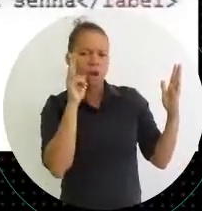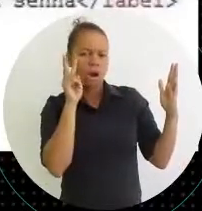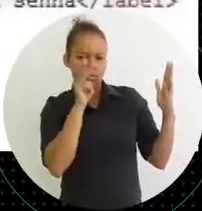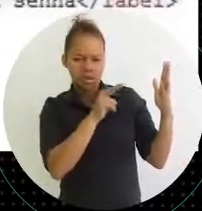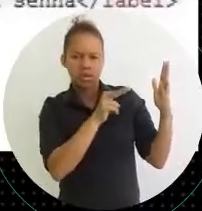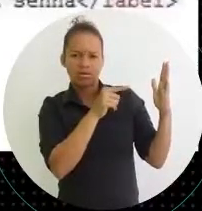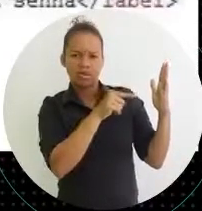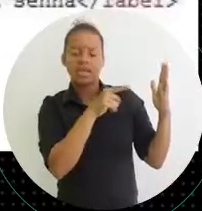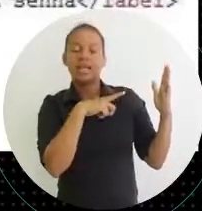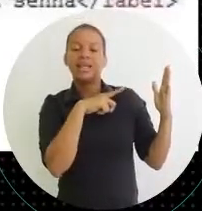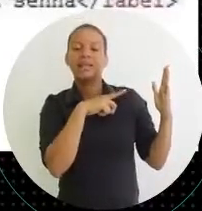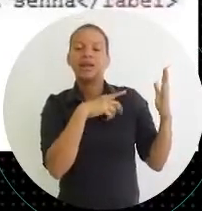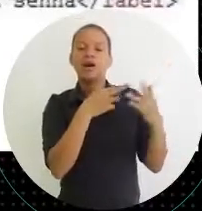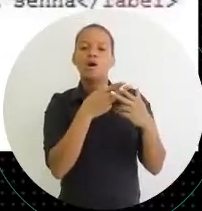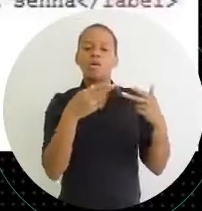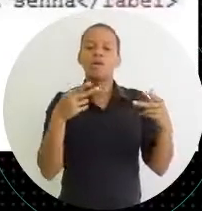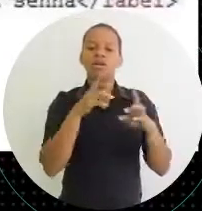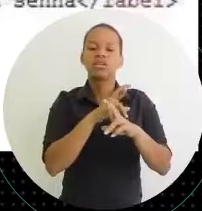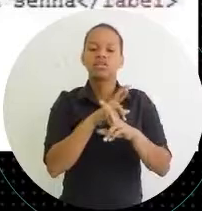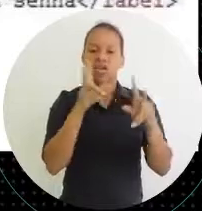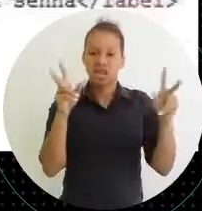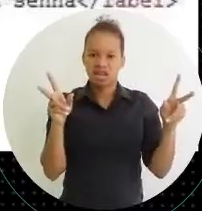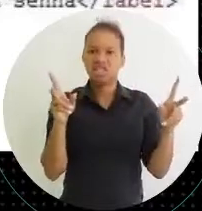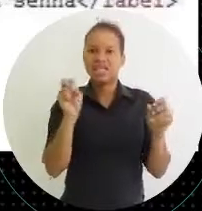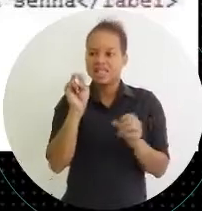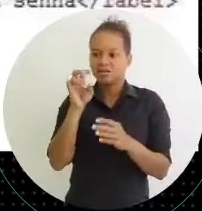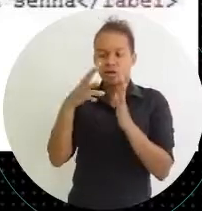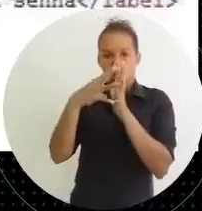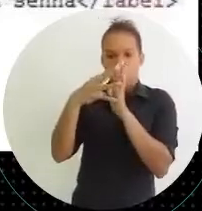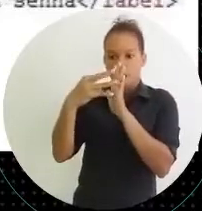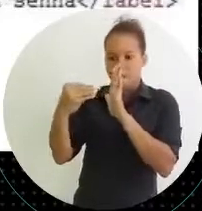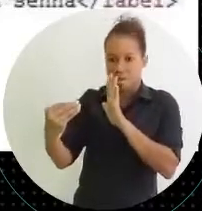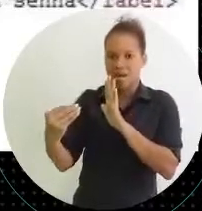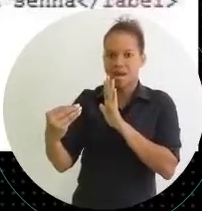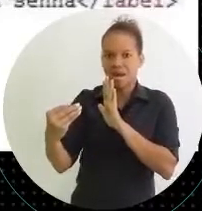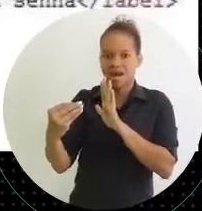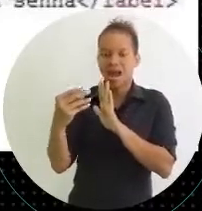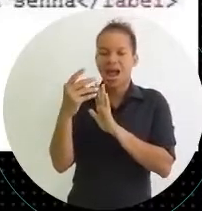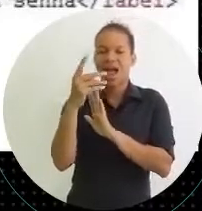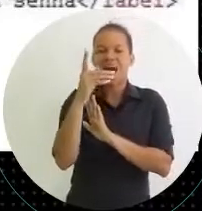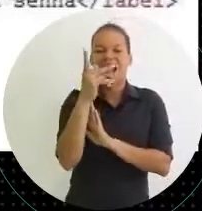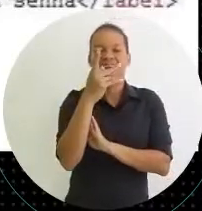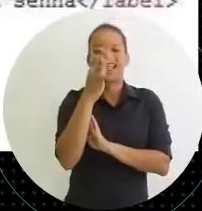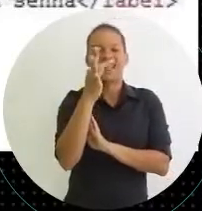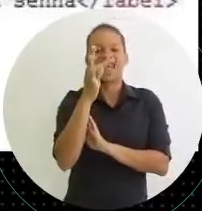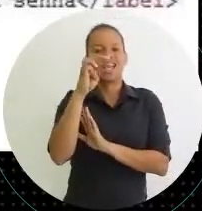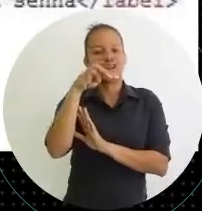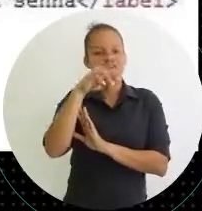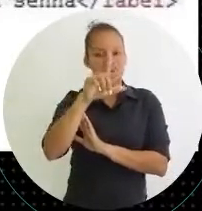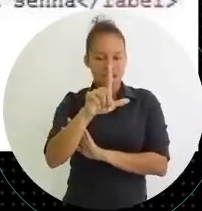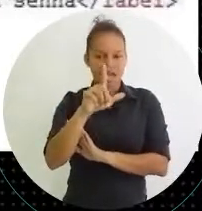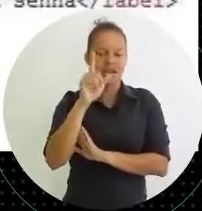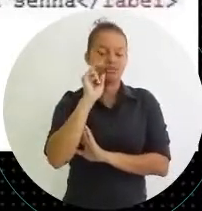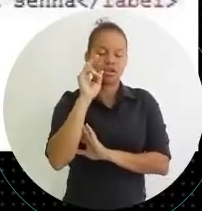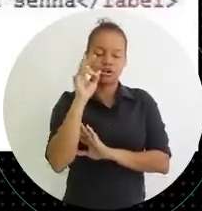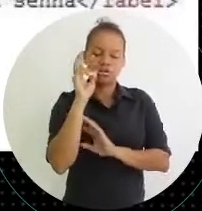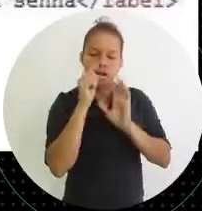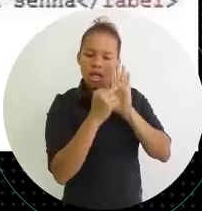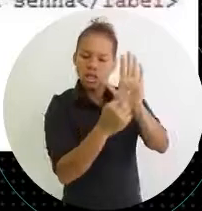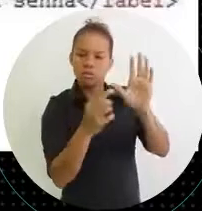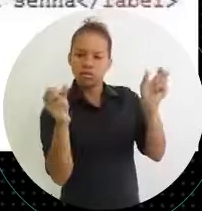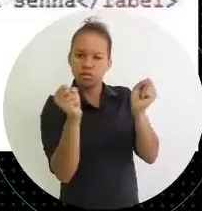Observe que ele tem algumas diferenciações, então se você copiar na íntegra esse código HTML e você exibir junto